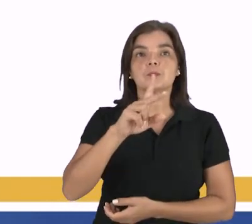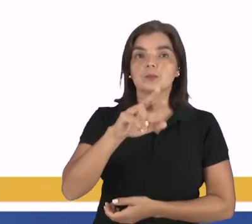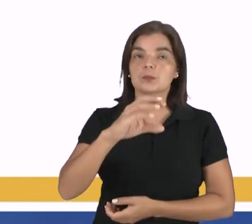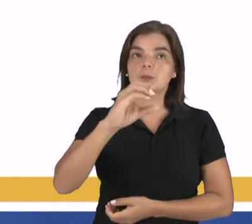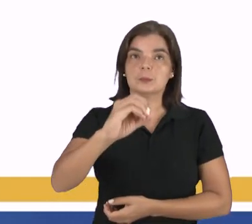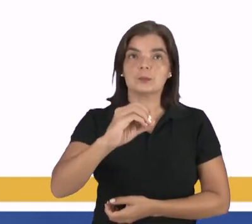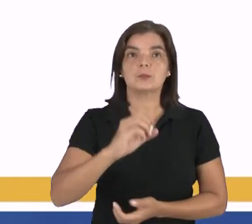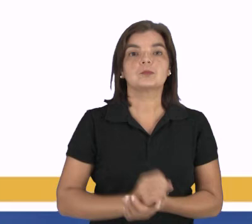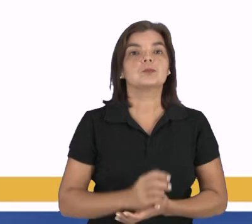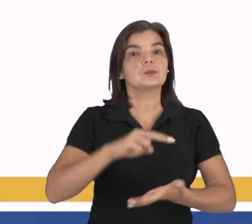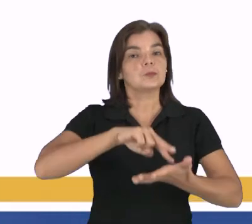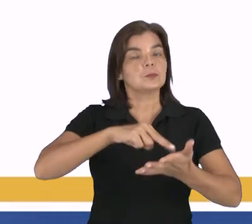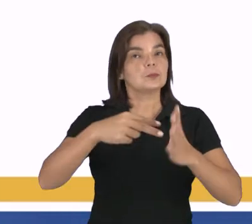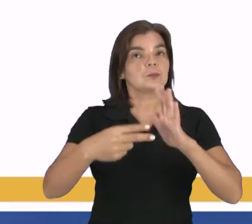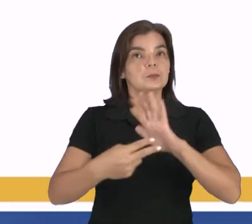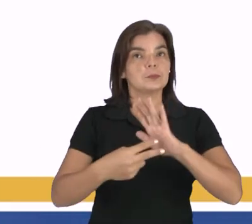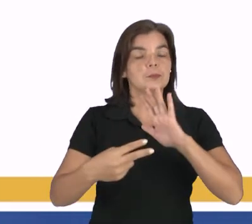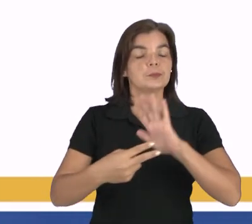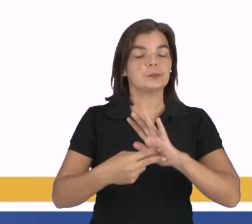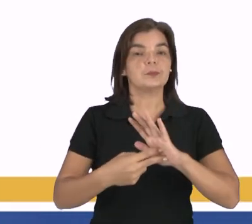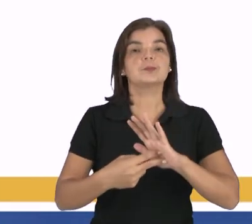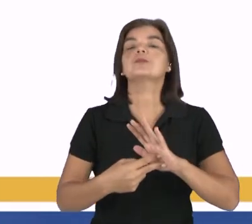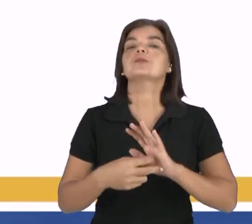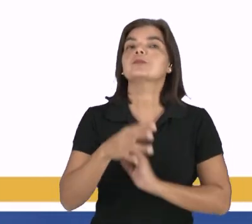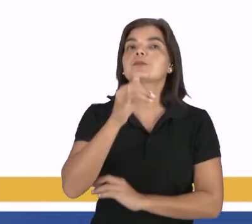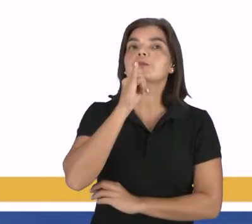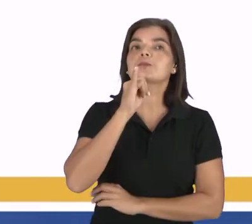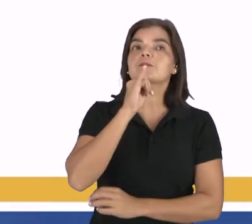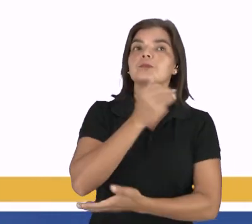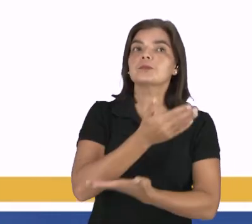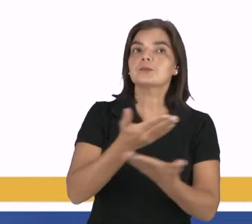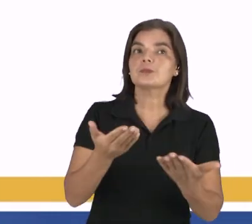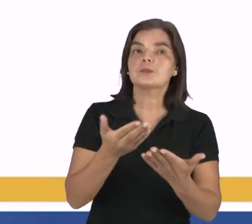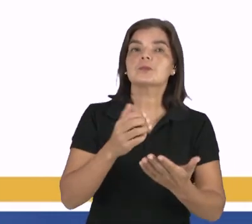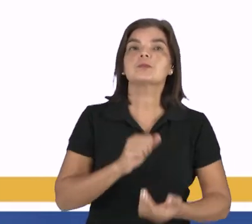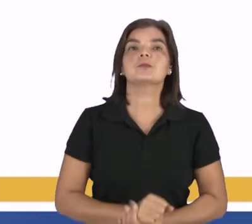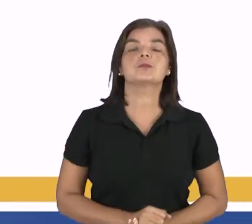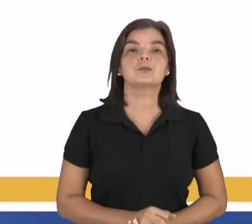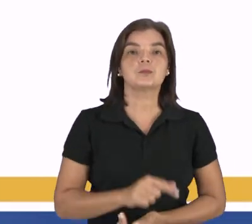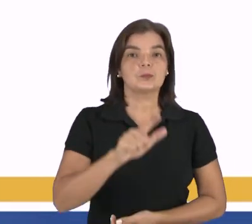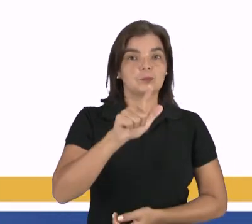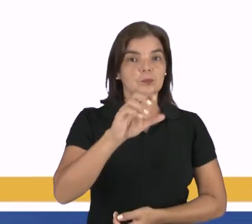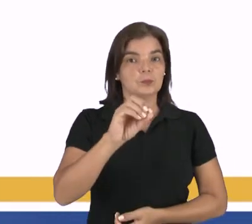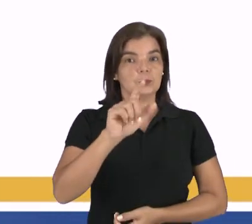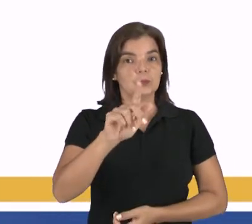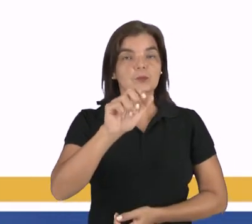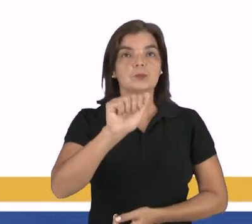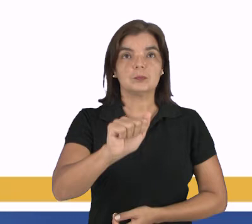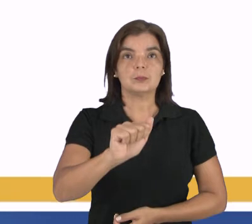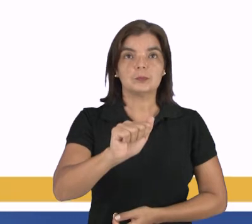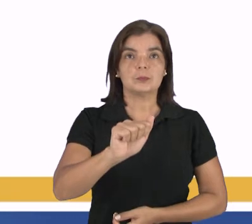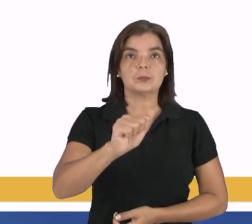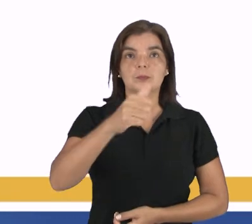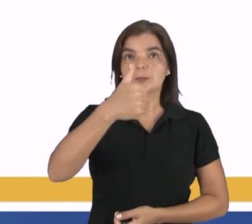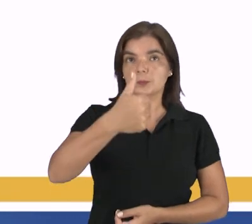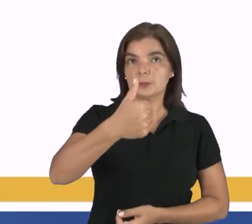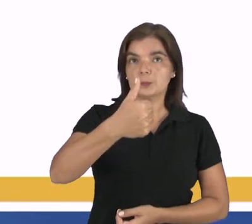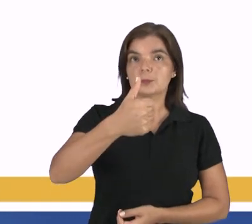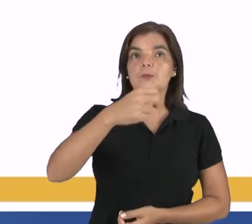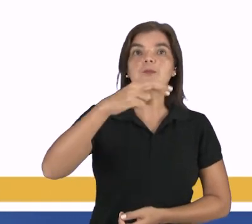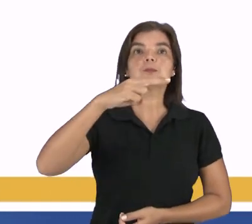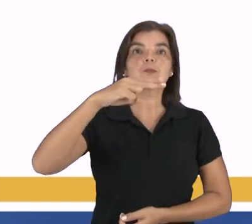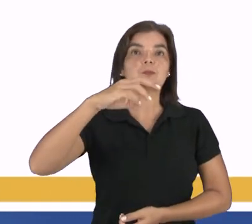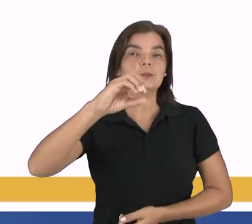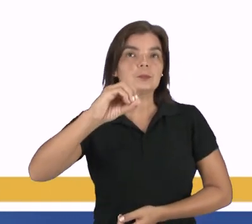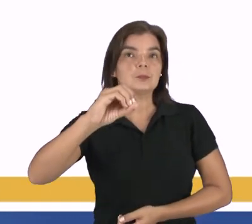resultado será igual a 0. E aí nós trouxemos um exemplo para vocês verificarem aí, que o log de 1 na base